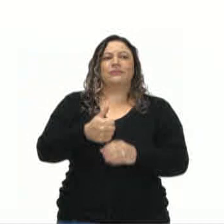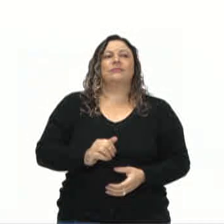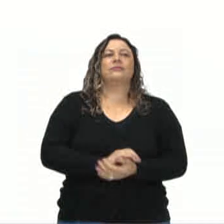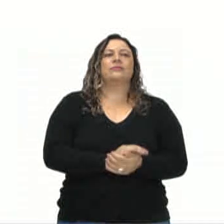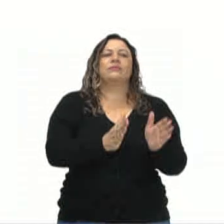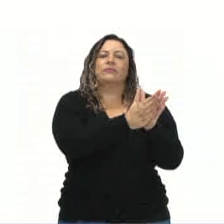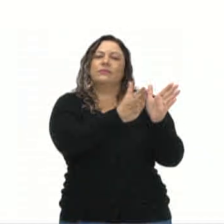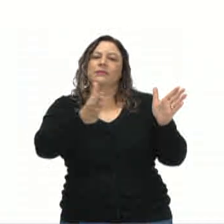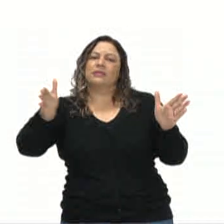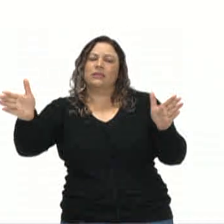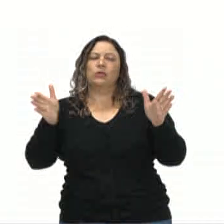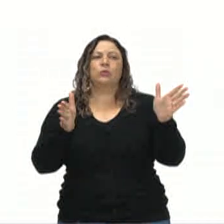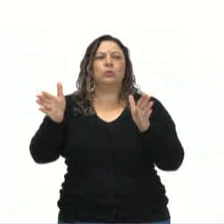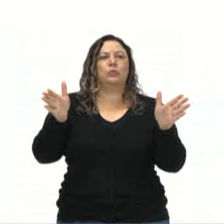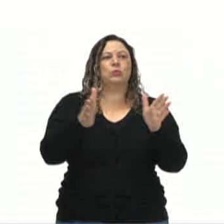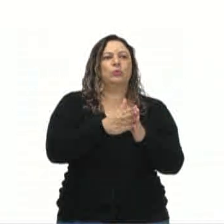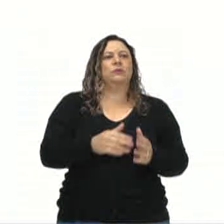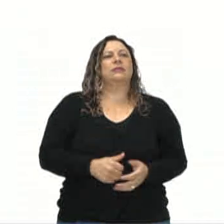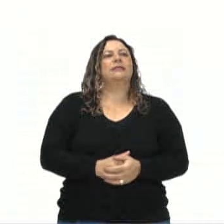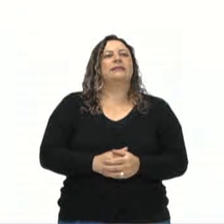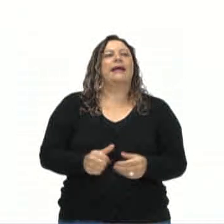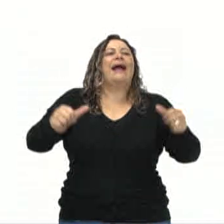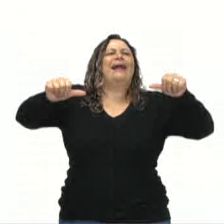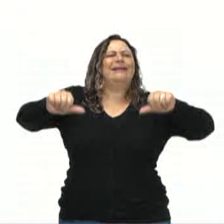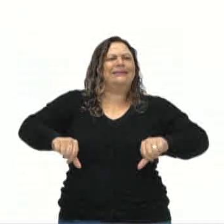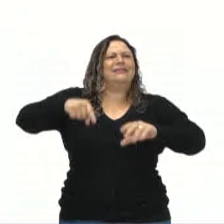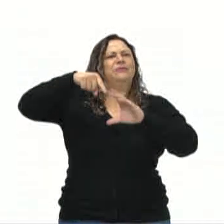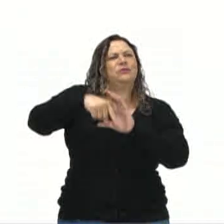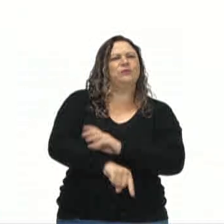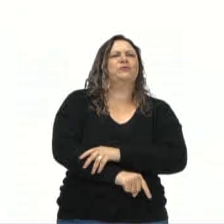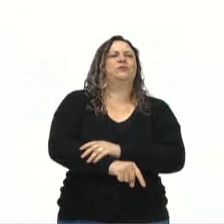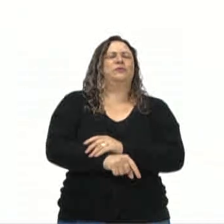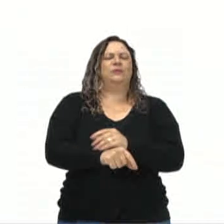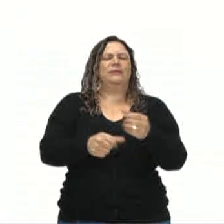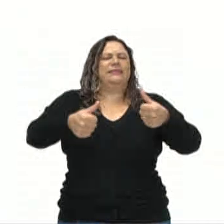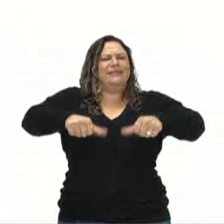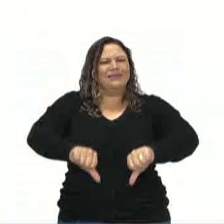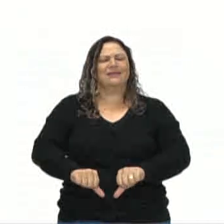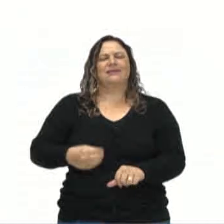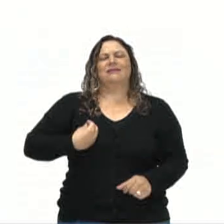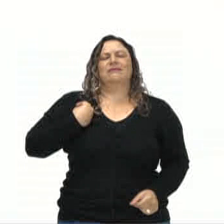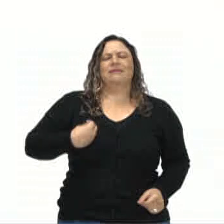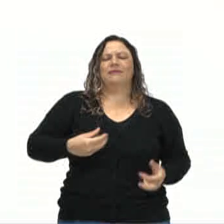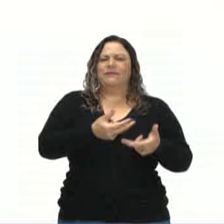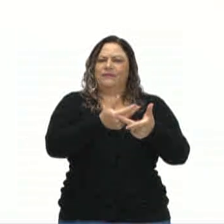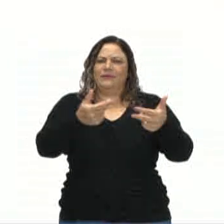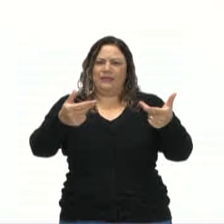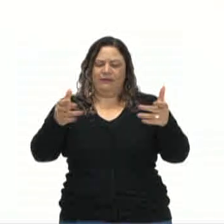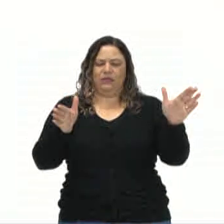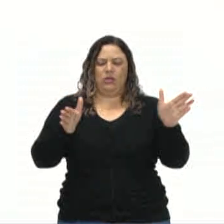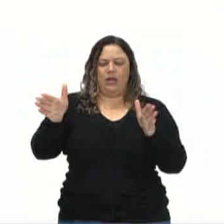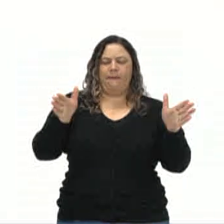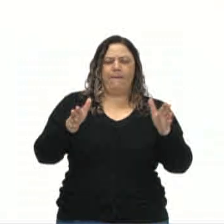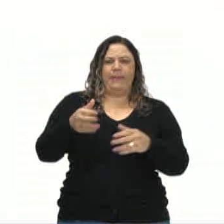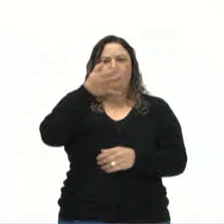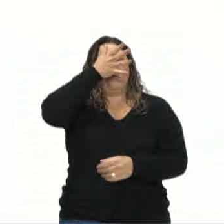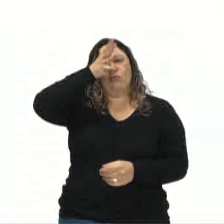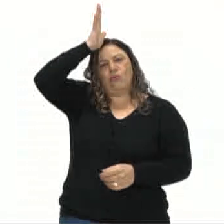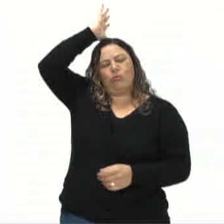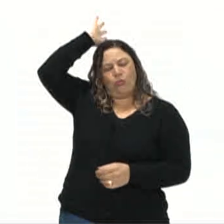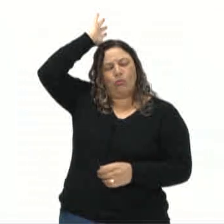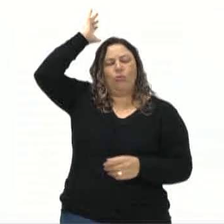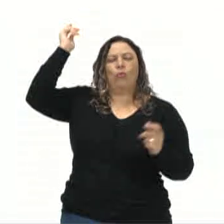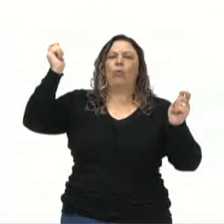Durante a lenta e profunda crise vivida pelo Império Romano, a vida na Europa se desorganizou e as populações